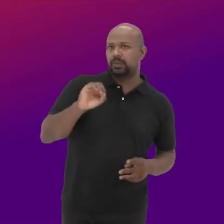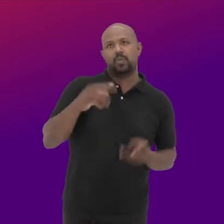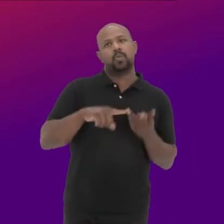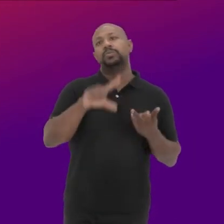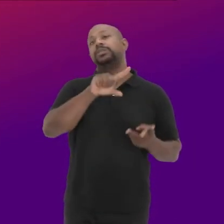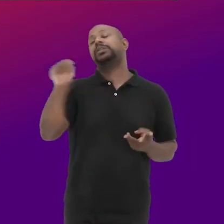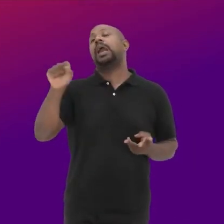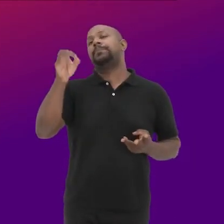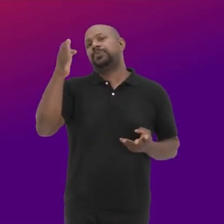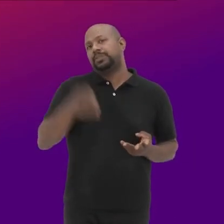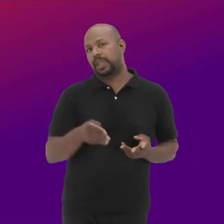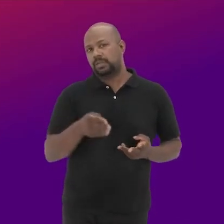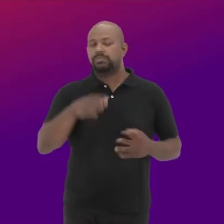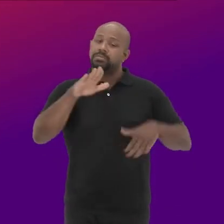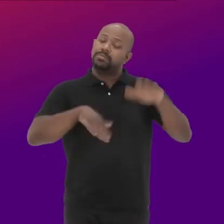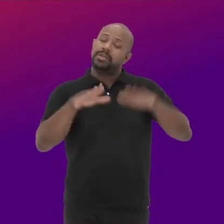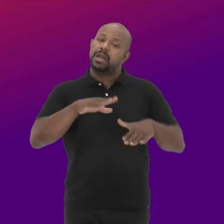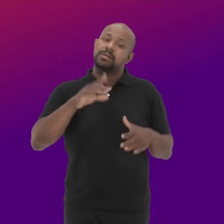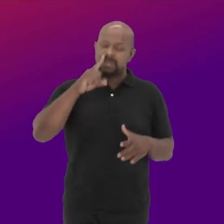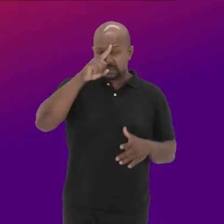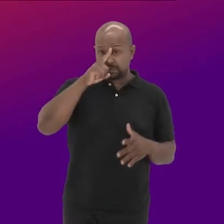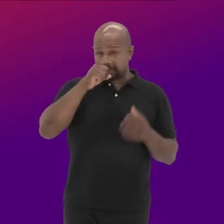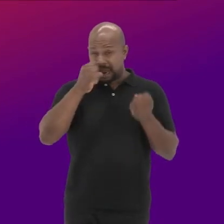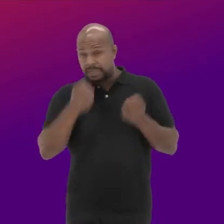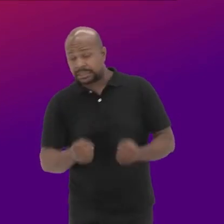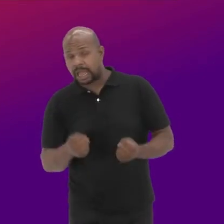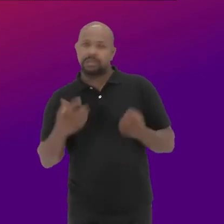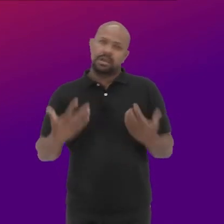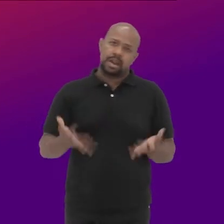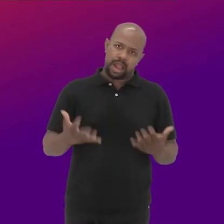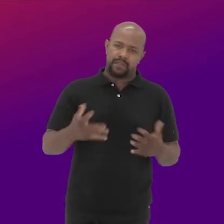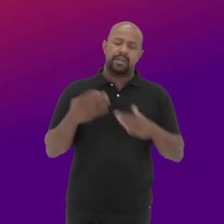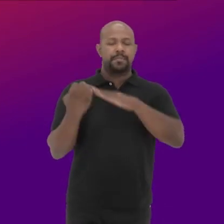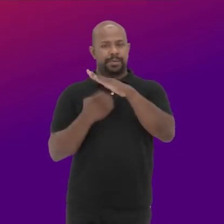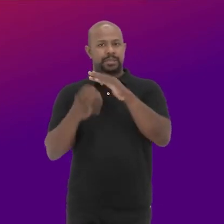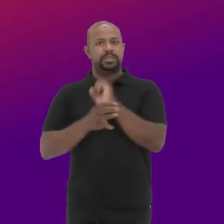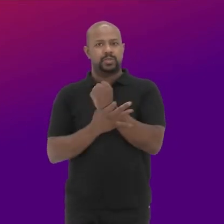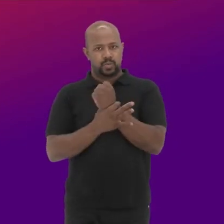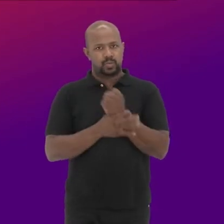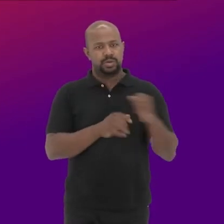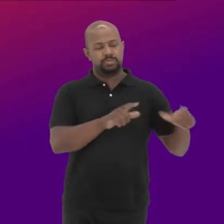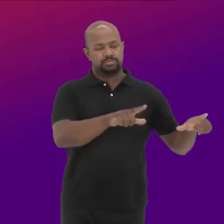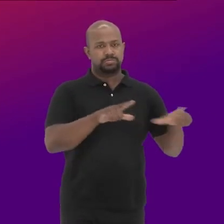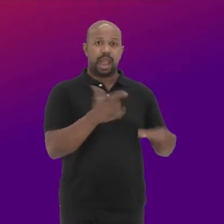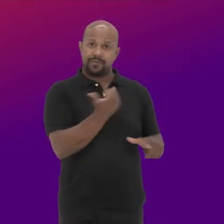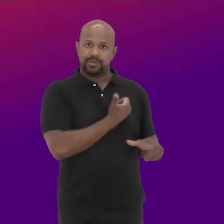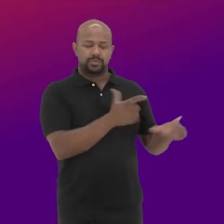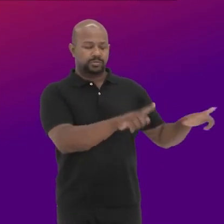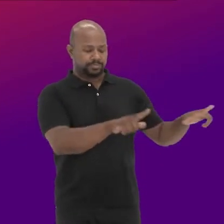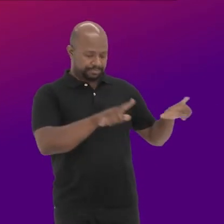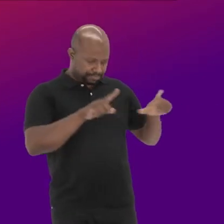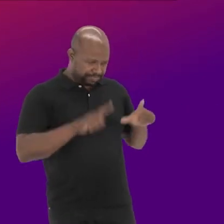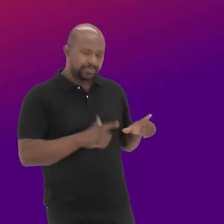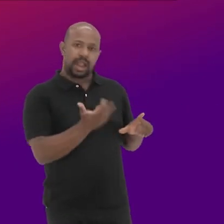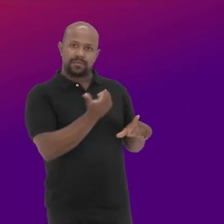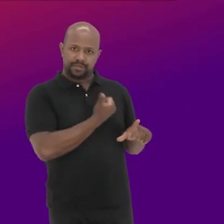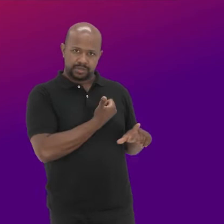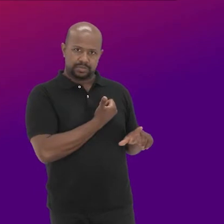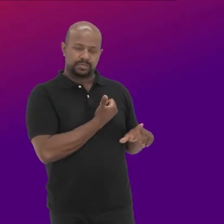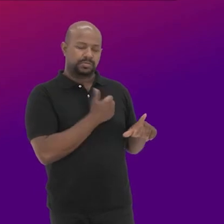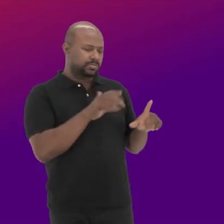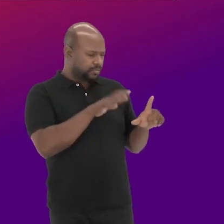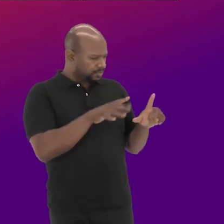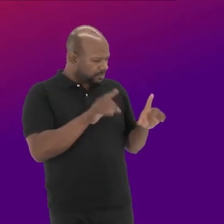ou 100% de acordo com a gravidade do evento. A empresa de seguros então recebe essa notificação da